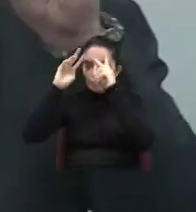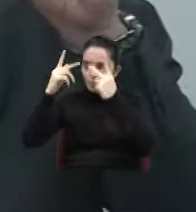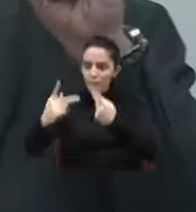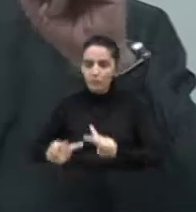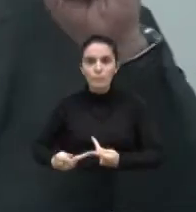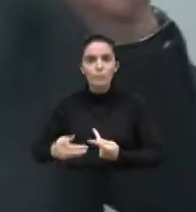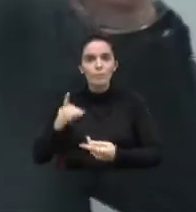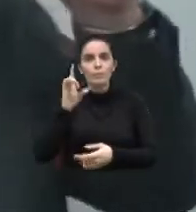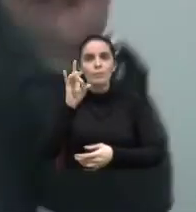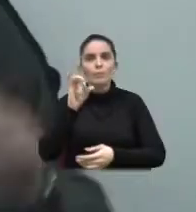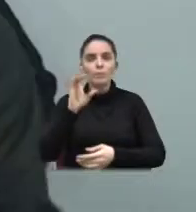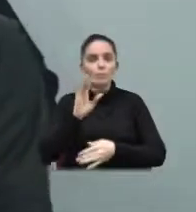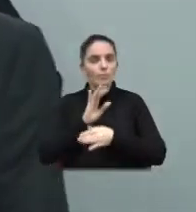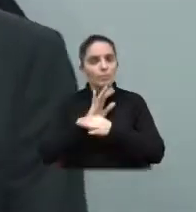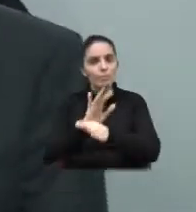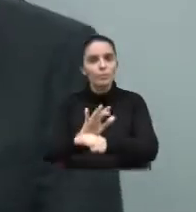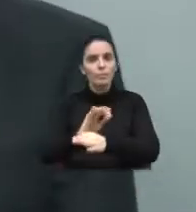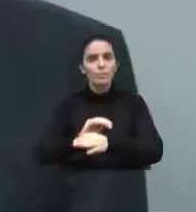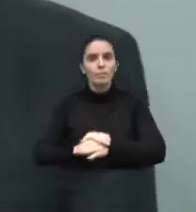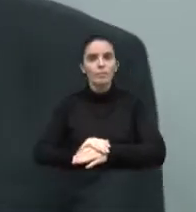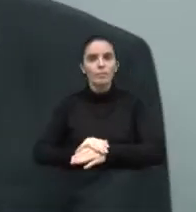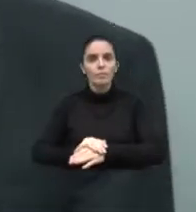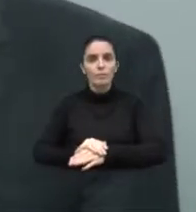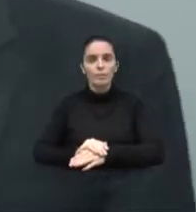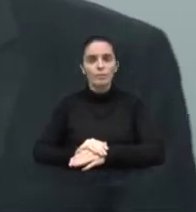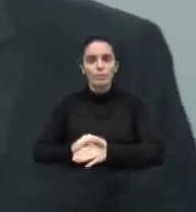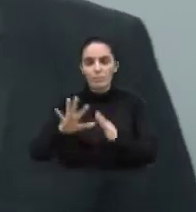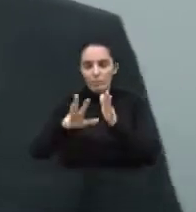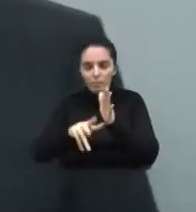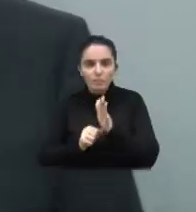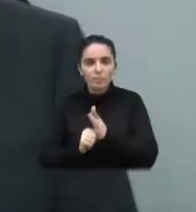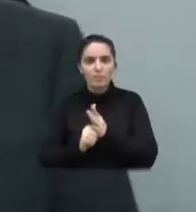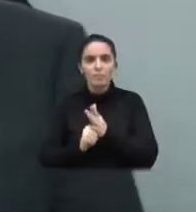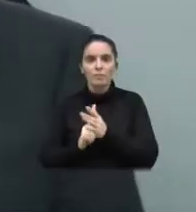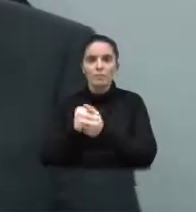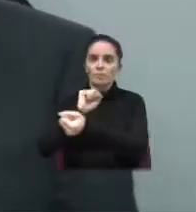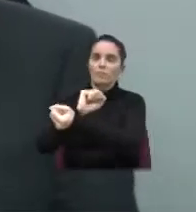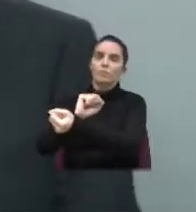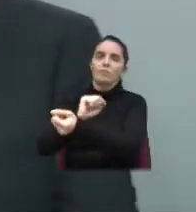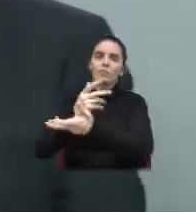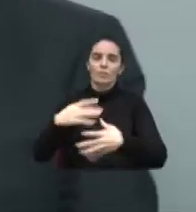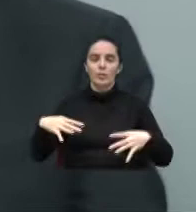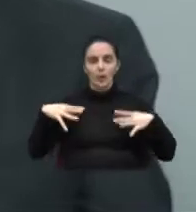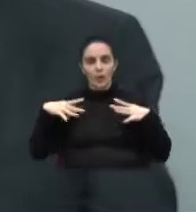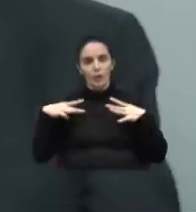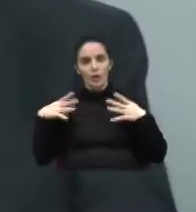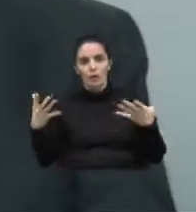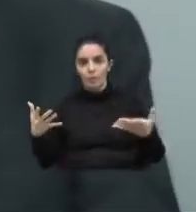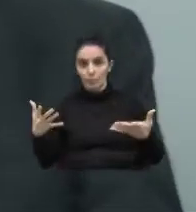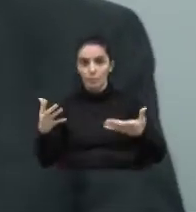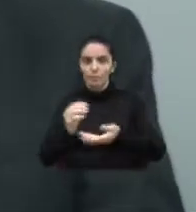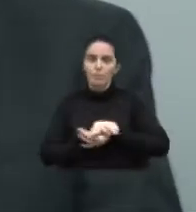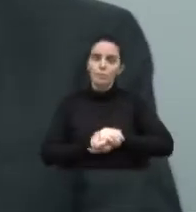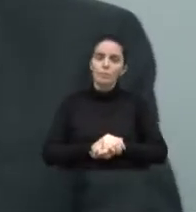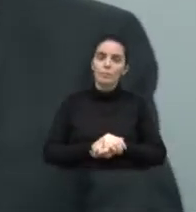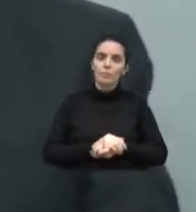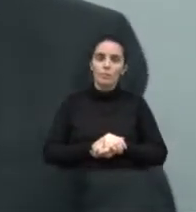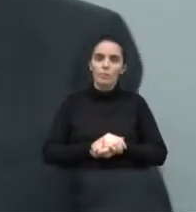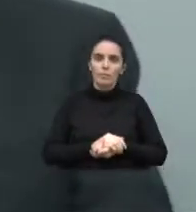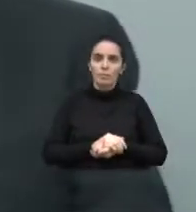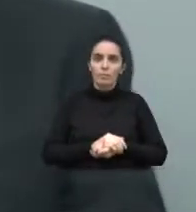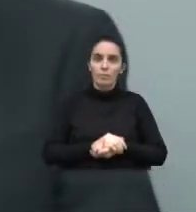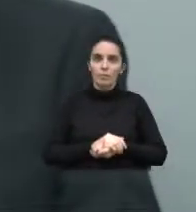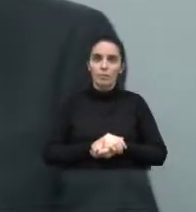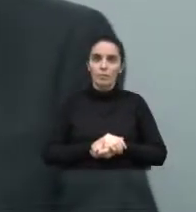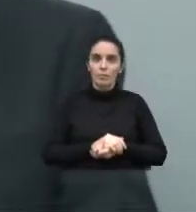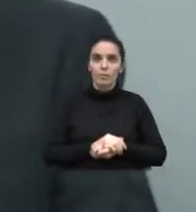ficam naquele spa lá no presídio, que eles querem ficar no spa lá, né, ficar sendo bem tratado. Como diz agora a senhora vai